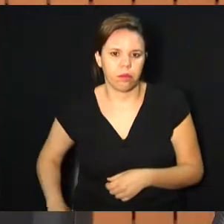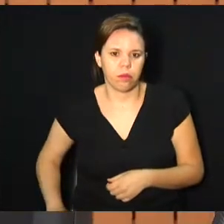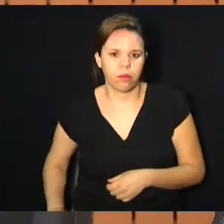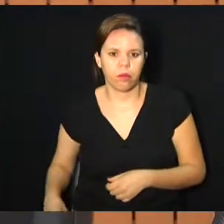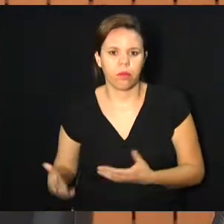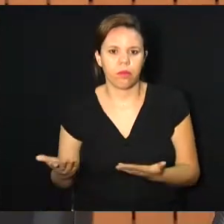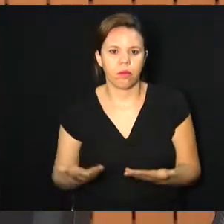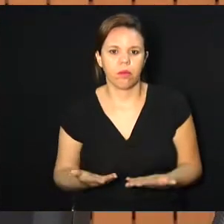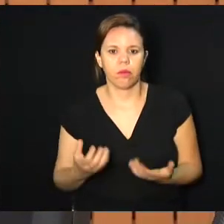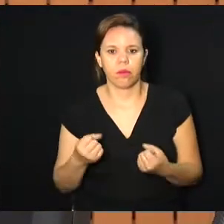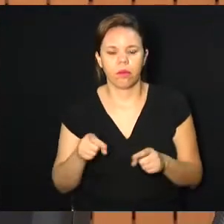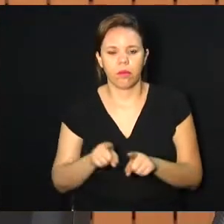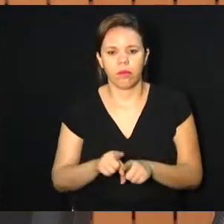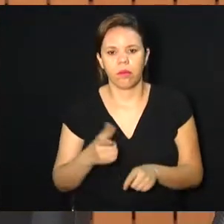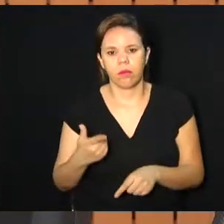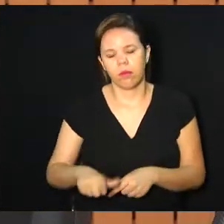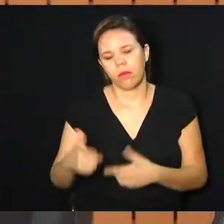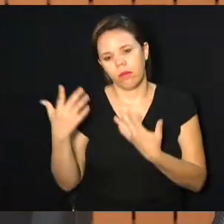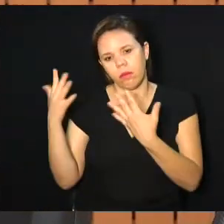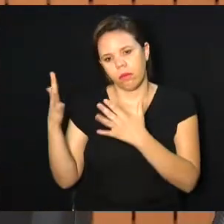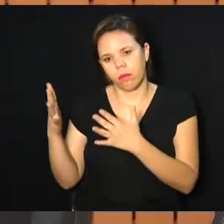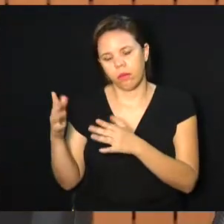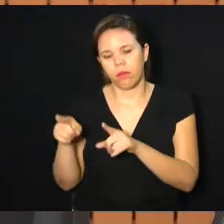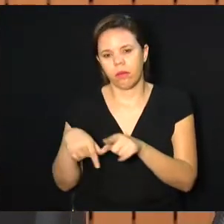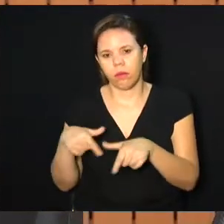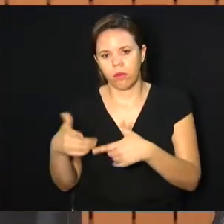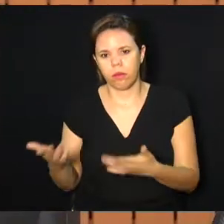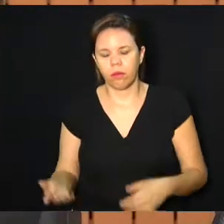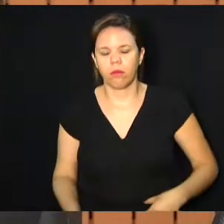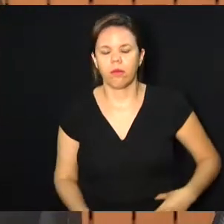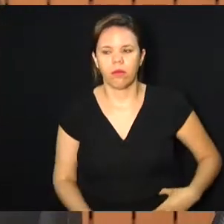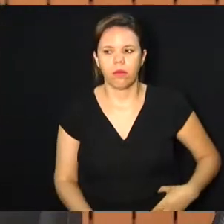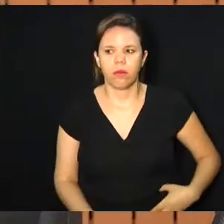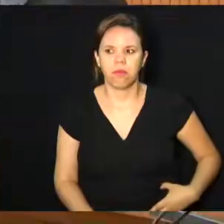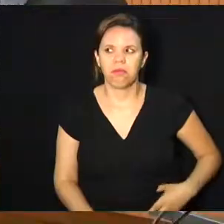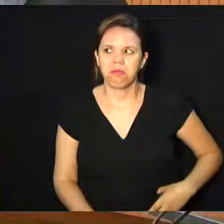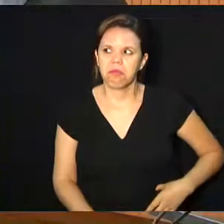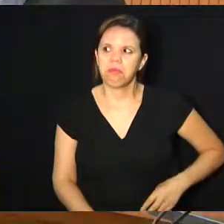receberam ou não. E, mais uma vez, parabenizar pelos trabalhos.